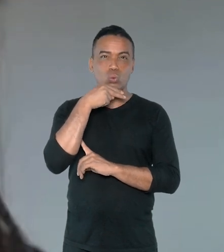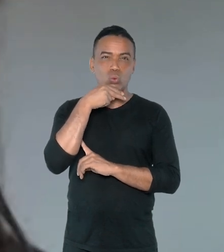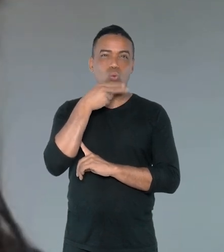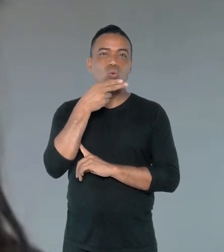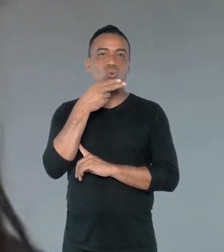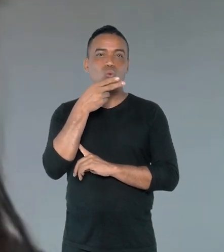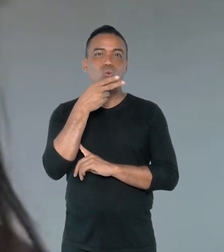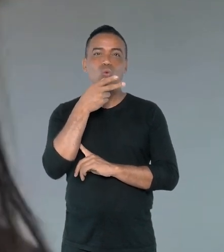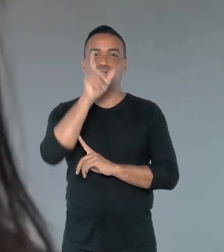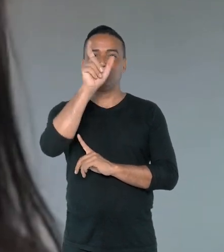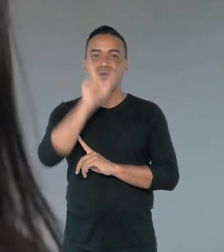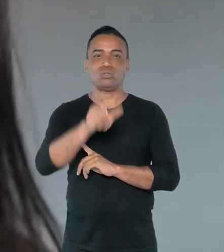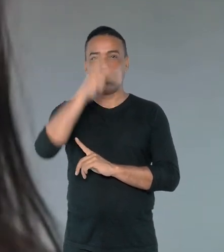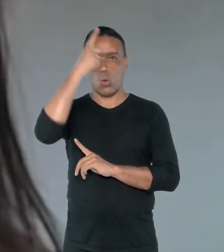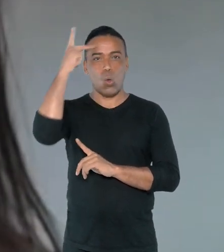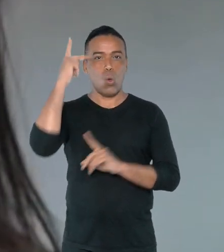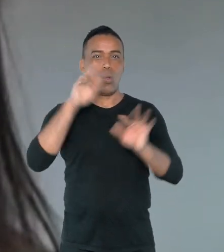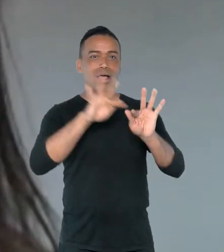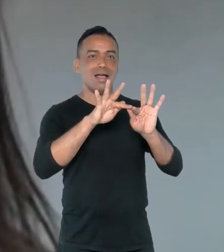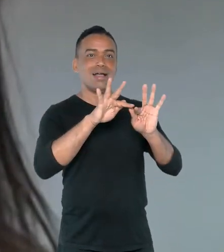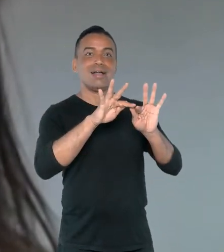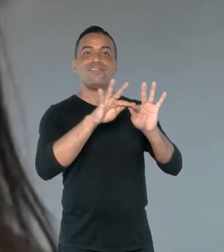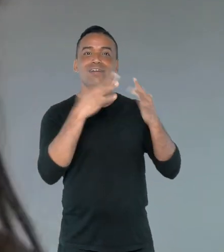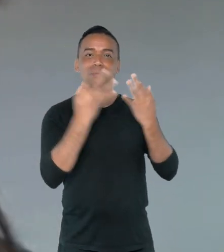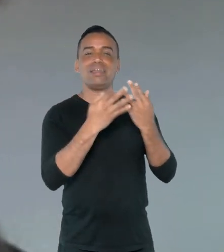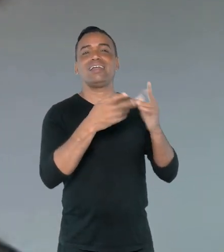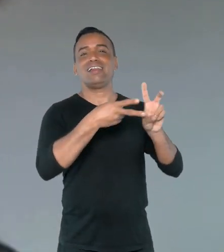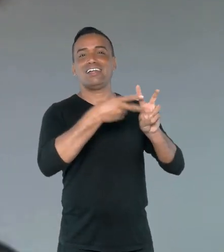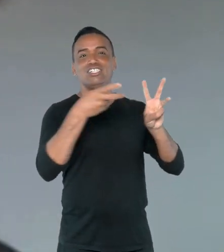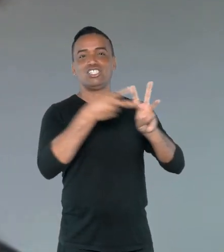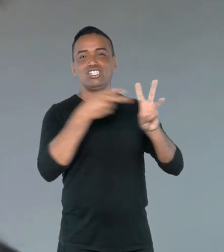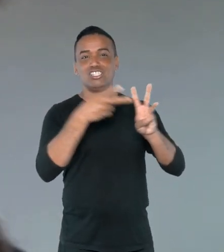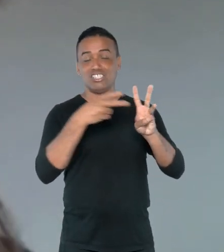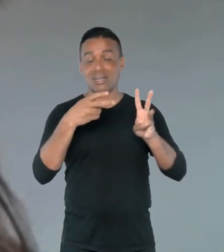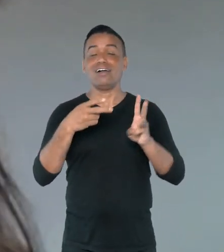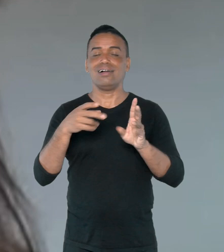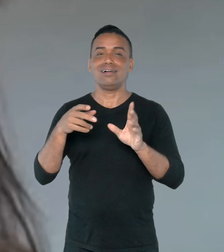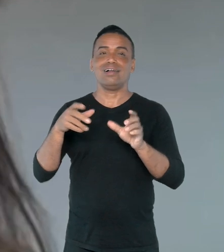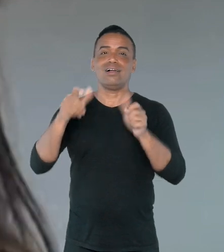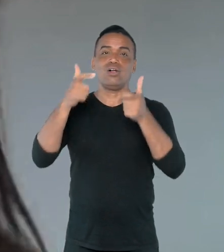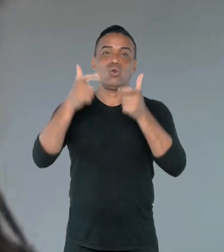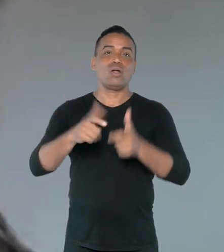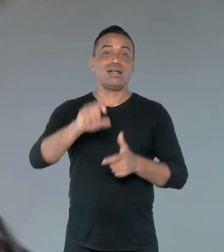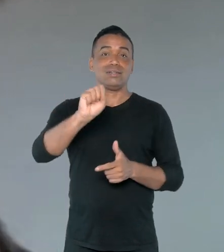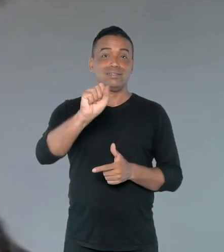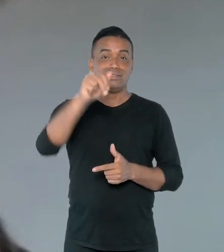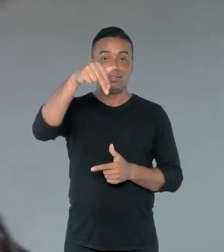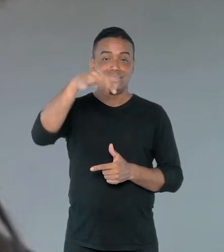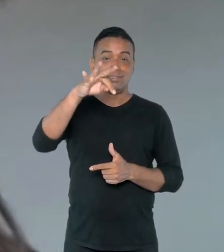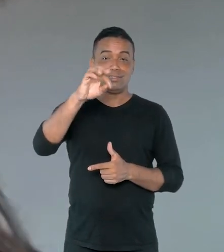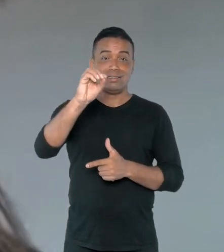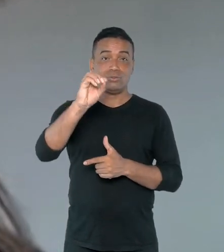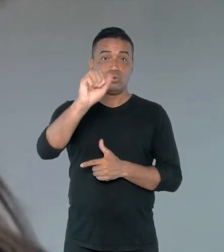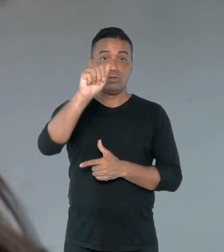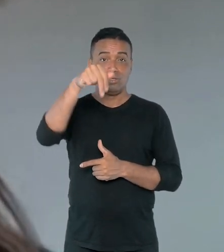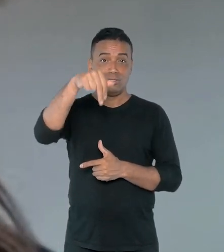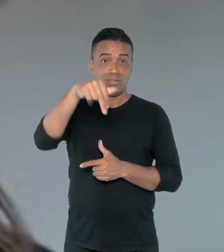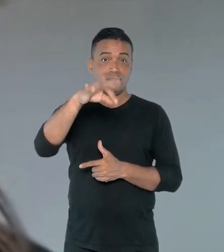de indígena, né? Uma família que é ali da região de Santo Antônio do Leite, é um outro distrito aqui de Ouro